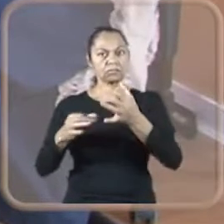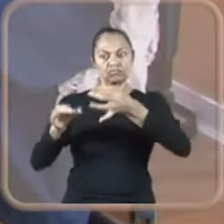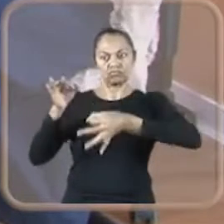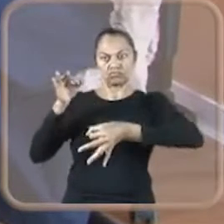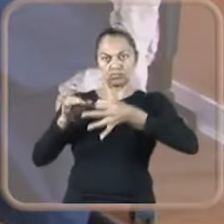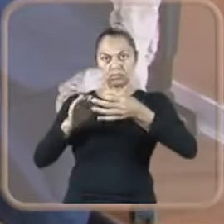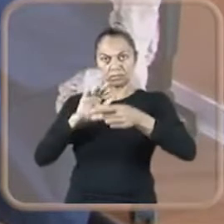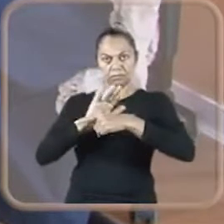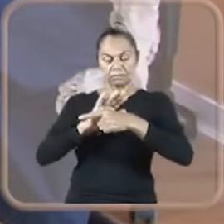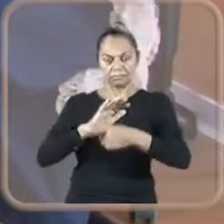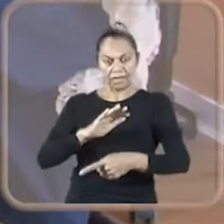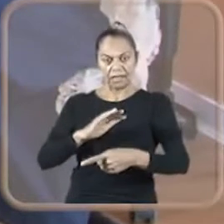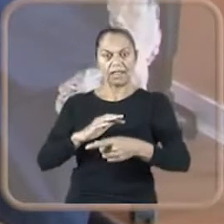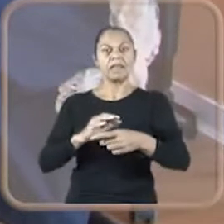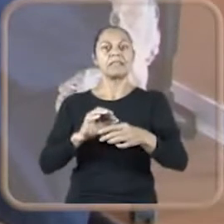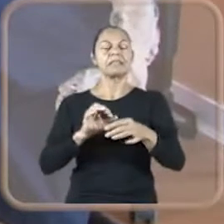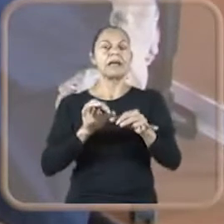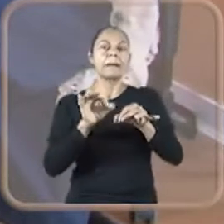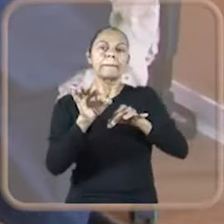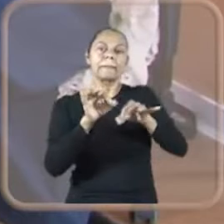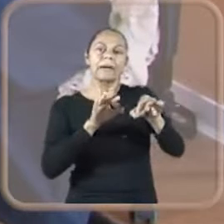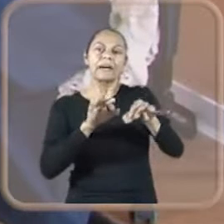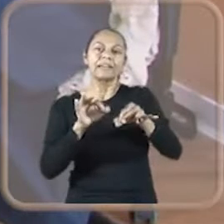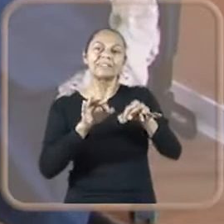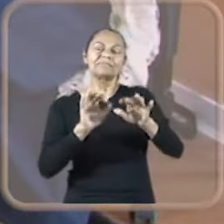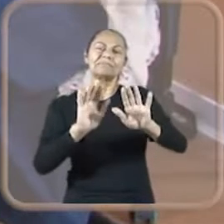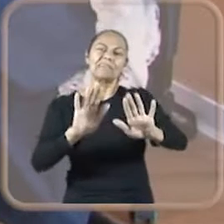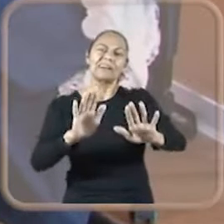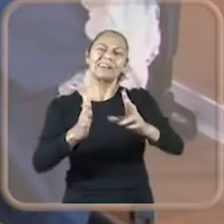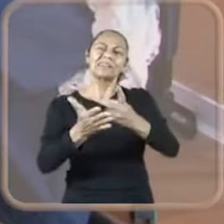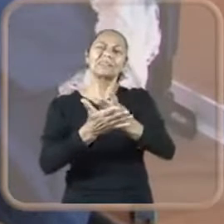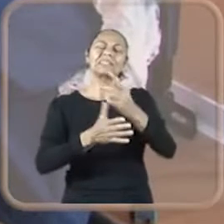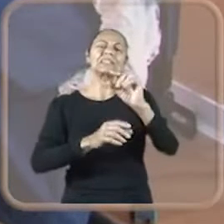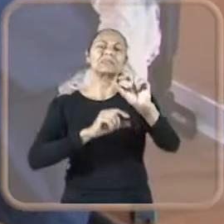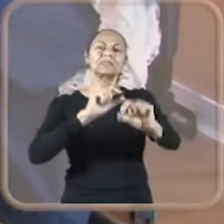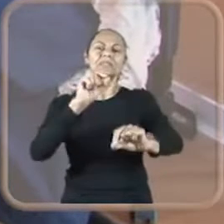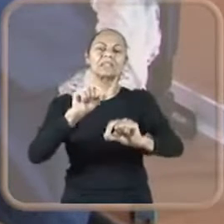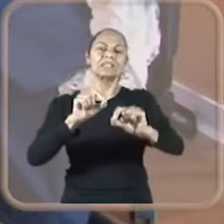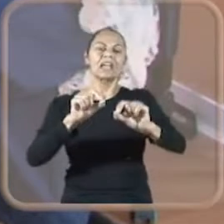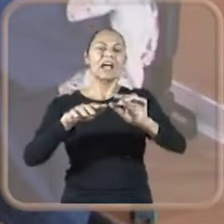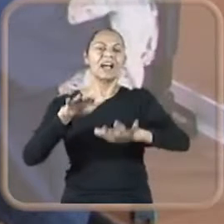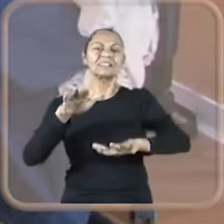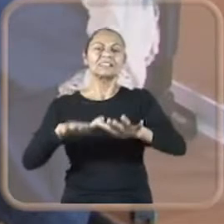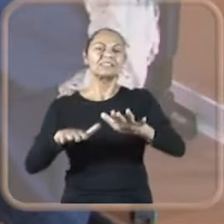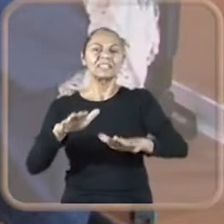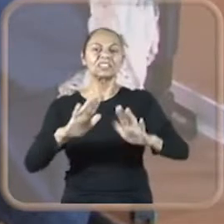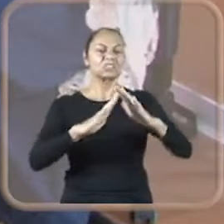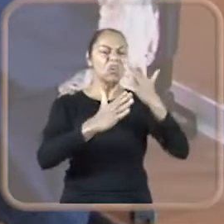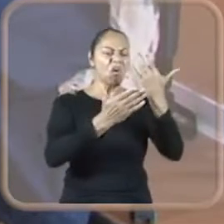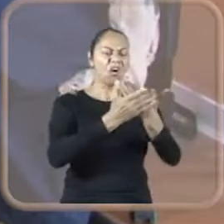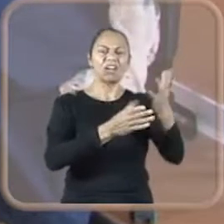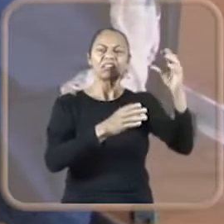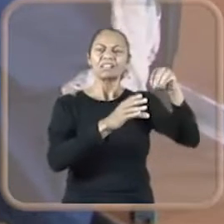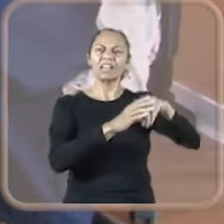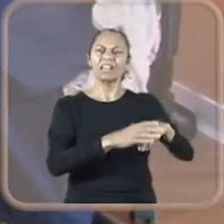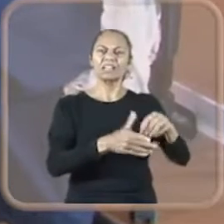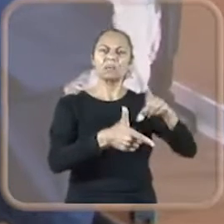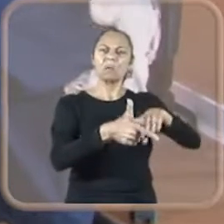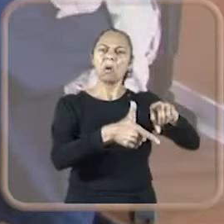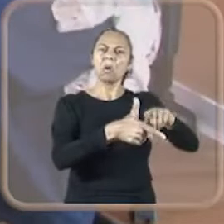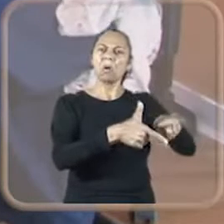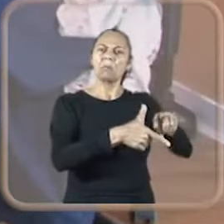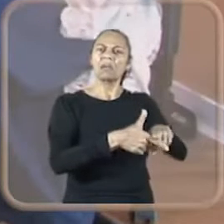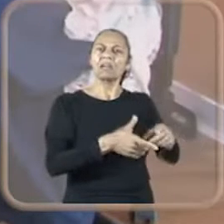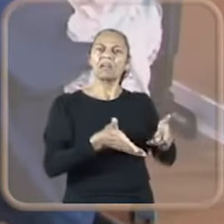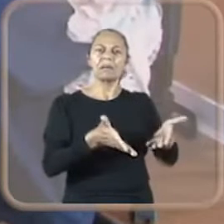judiciário está se preparando. Mas existem situações em que você não vai tratar de conflito dentro da escola